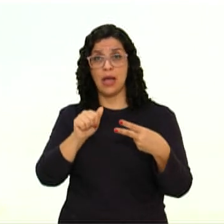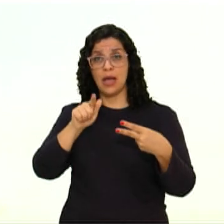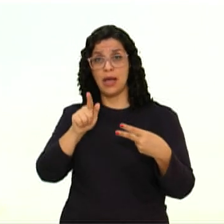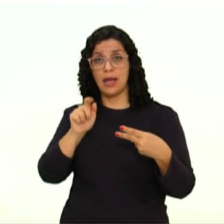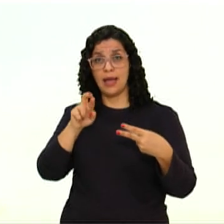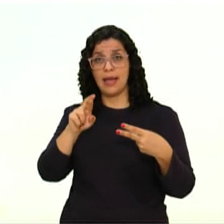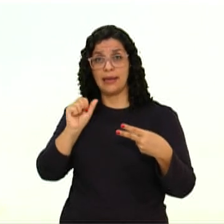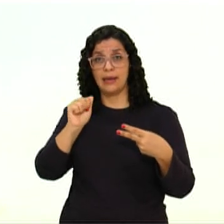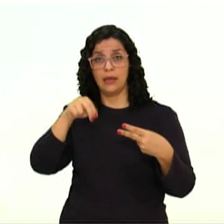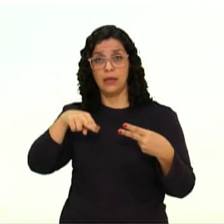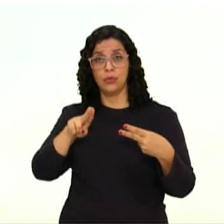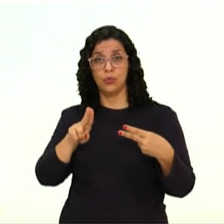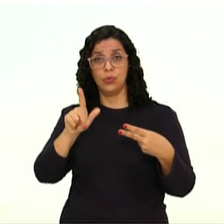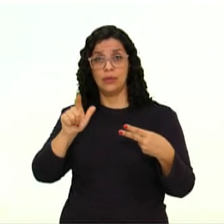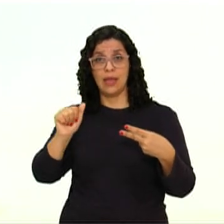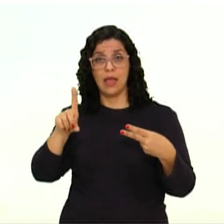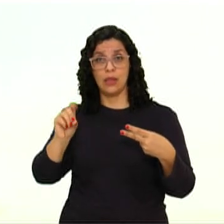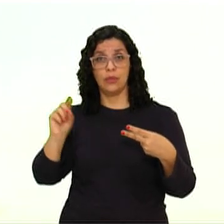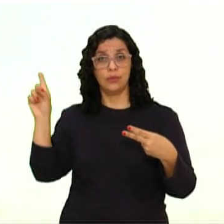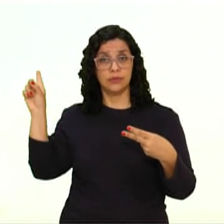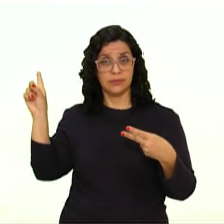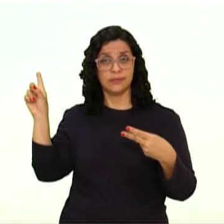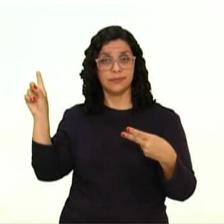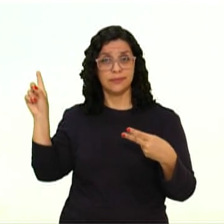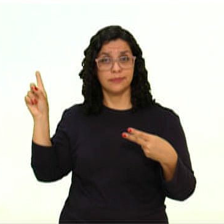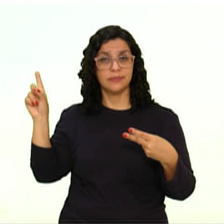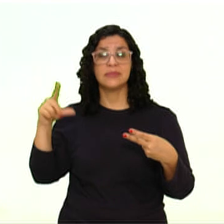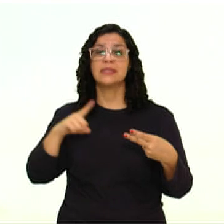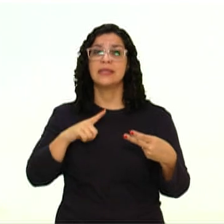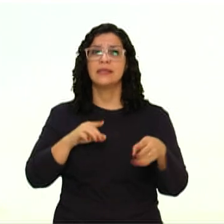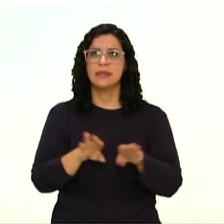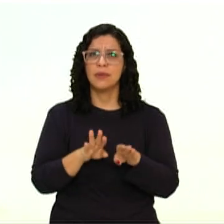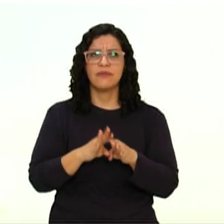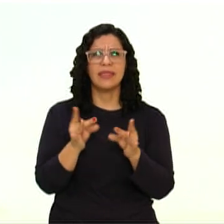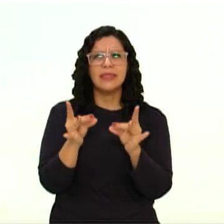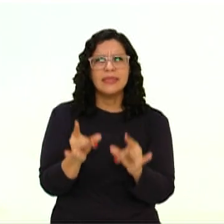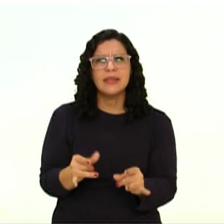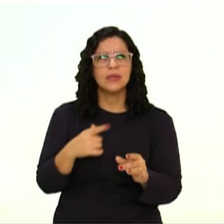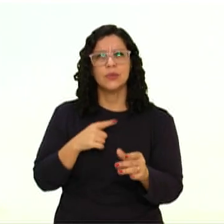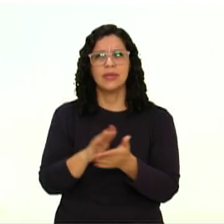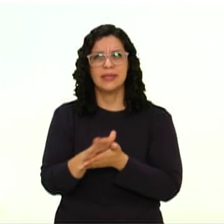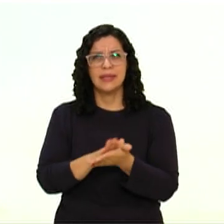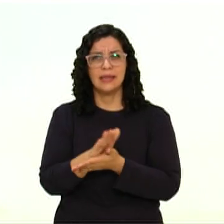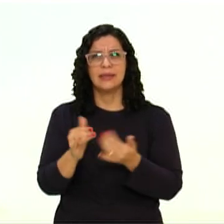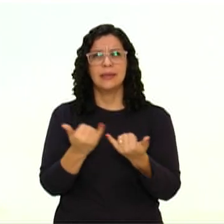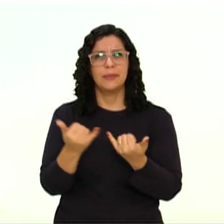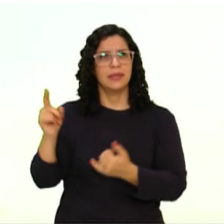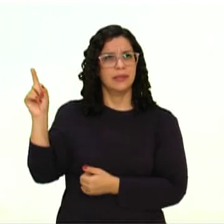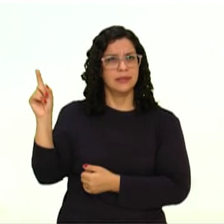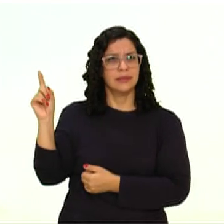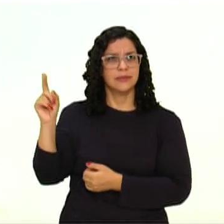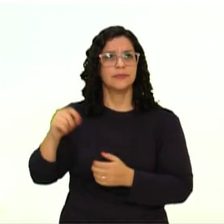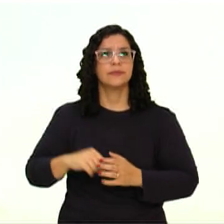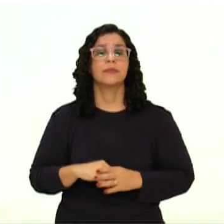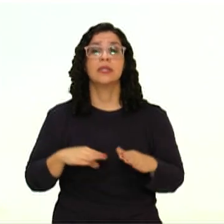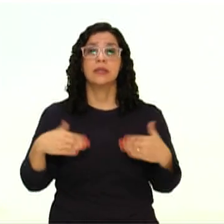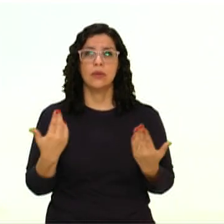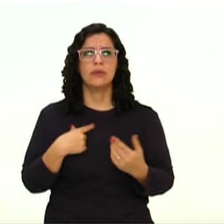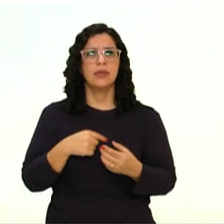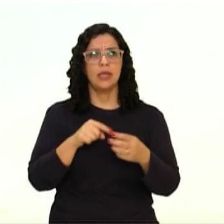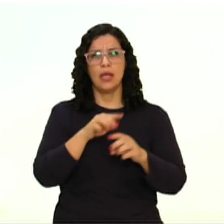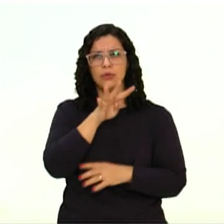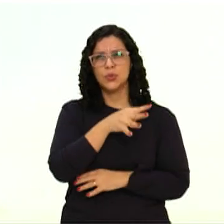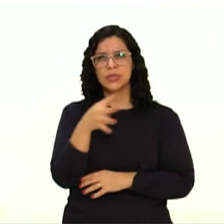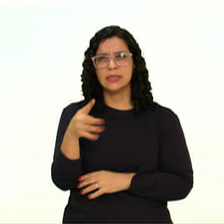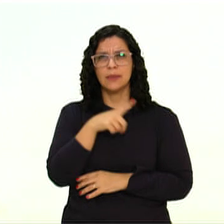grânulos, por isso são chamados de granulosos, e os agranulosos, que não têm esses grânulos no citoplasma, são os monócitos e os linfócitos. Então tem aqui o